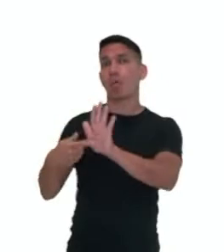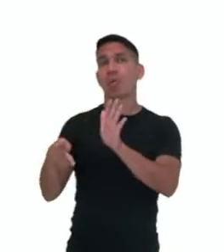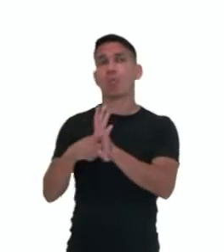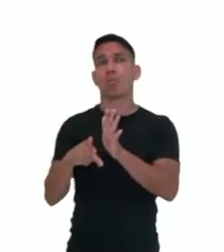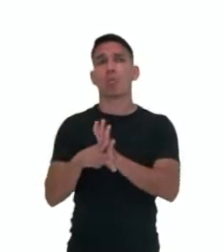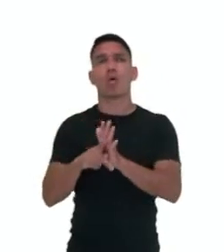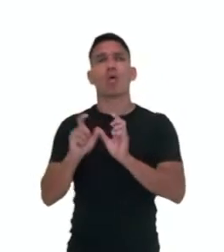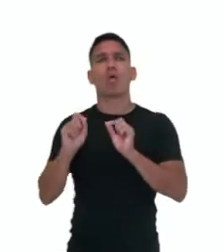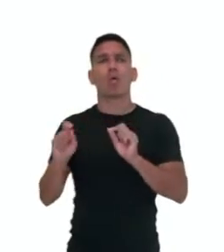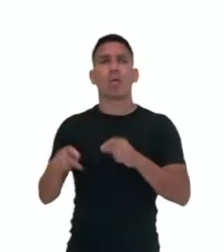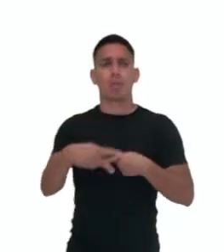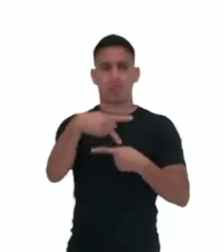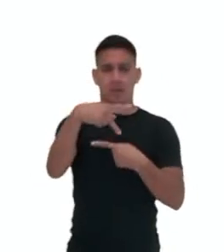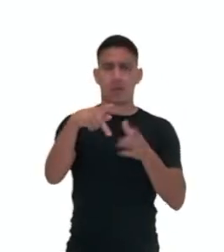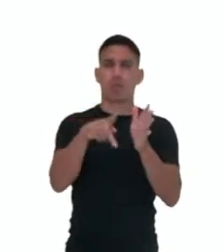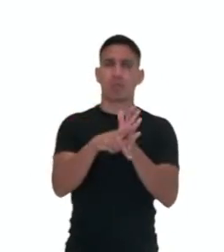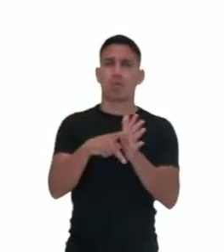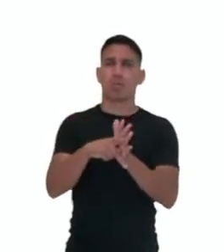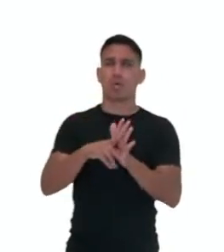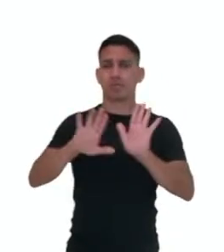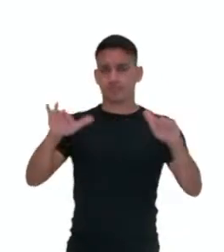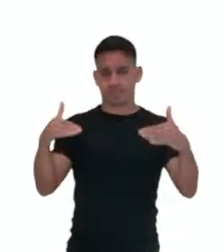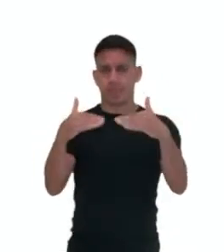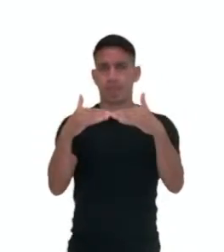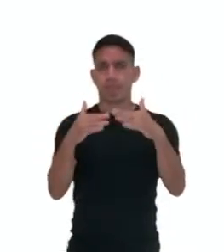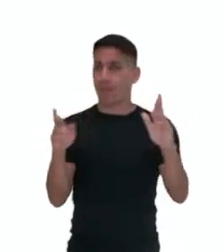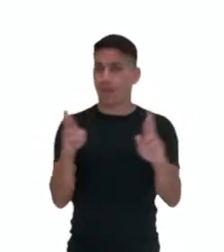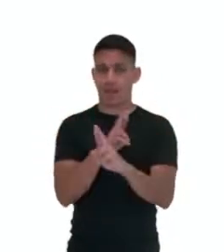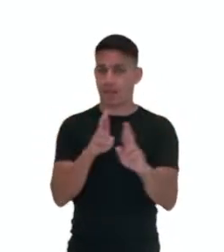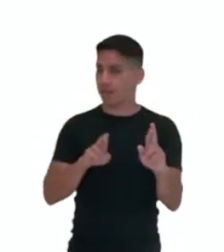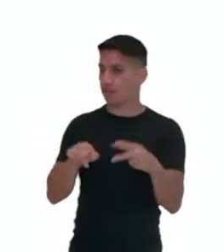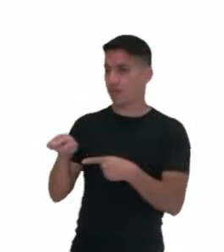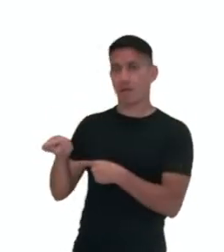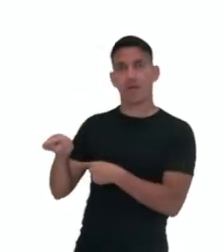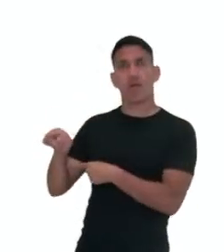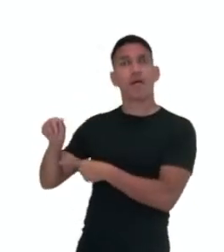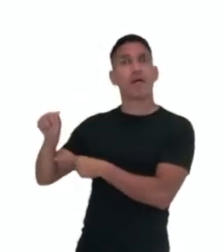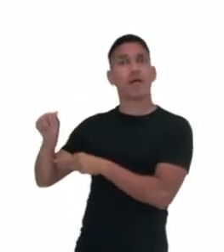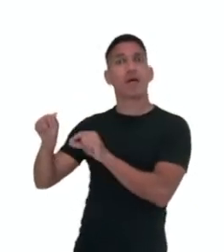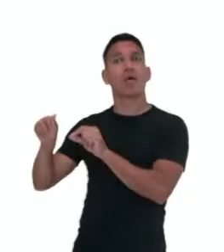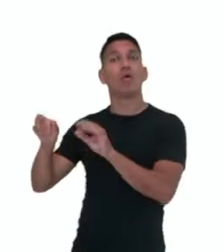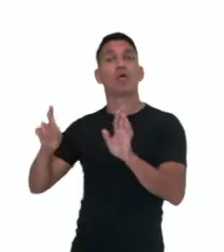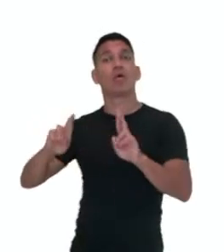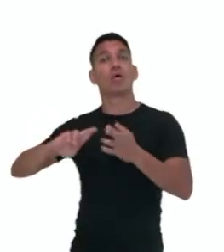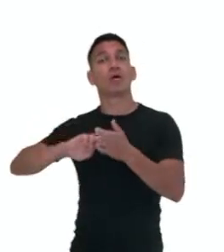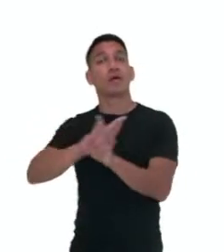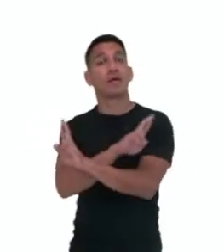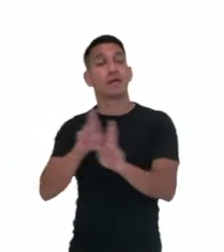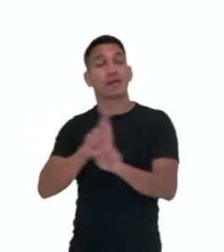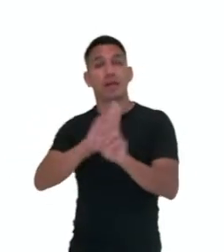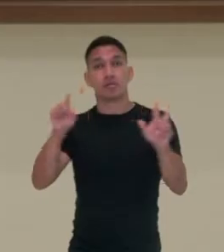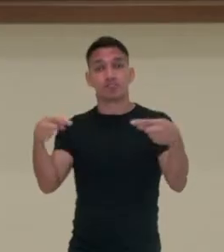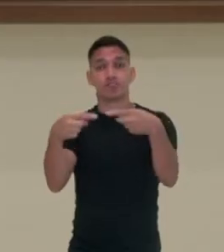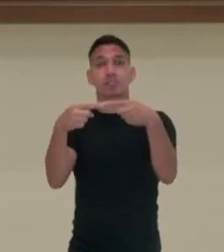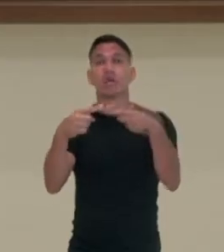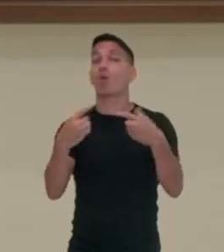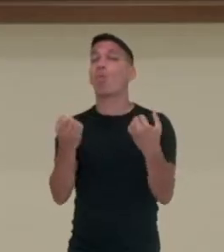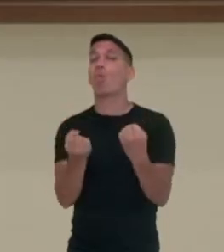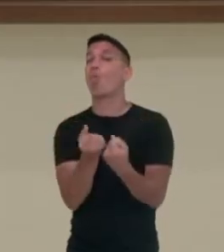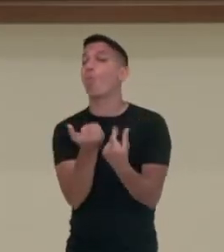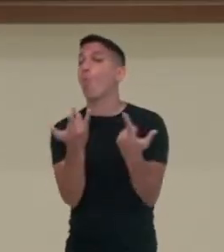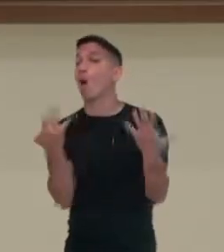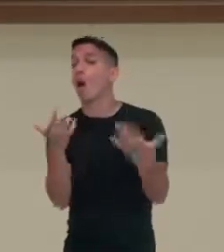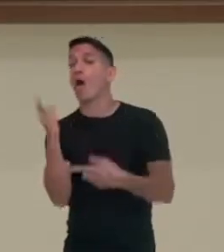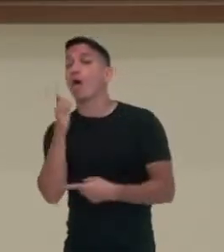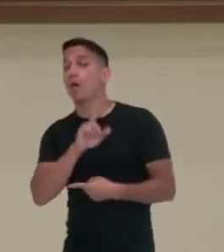P de probabilidade, em relação ao evento A, é um número que mede essa chance e é dada